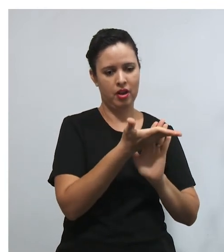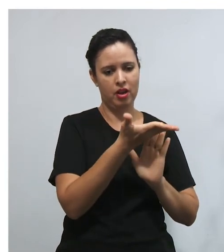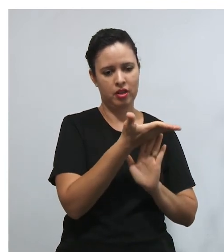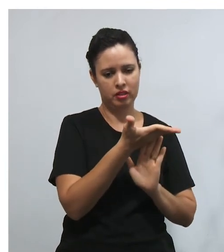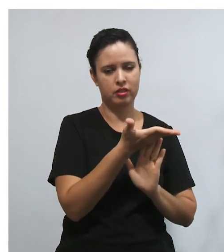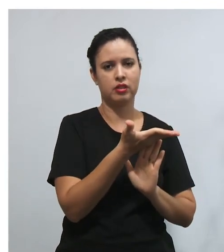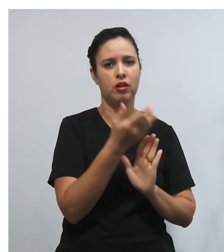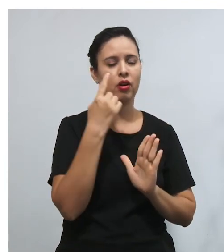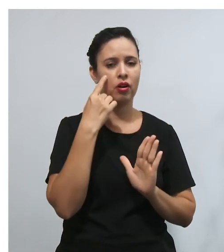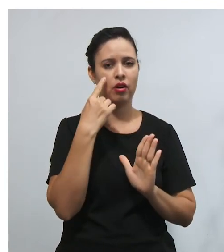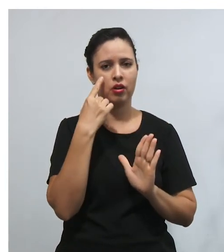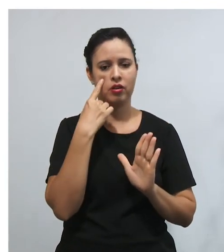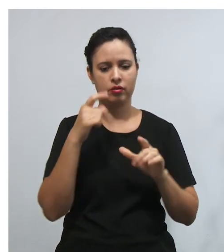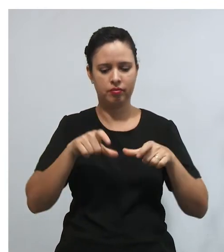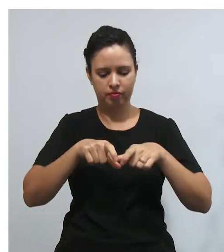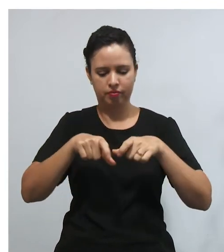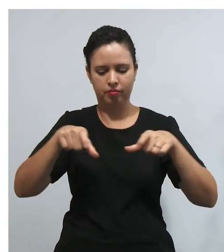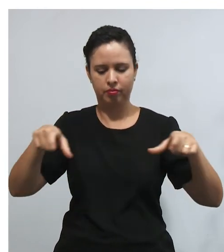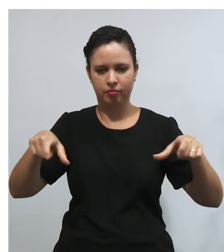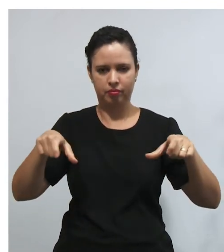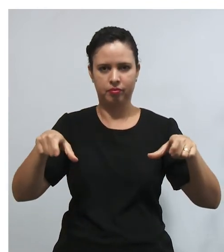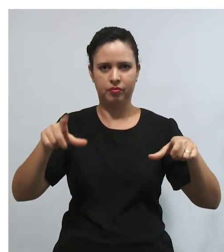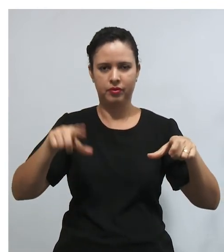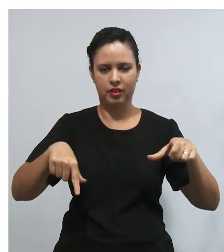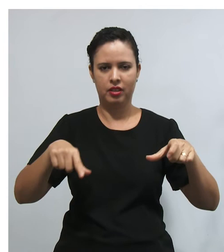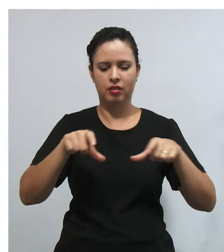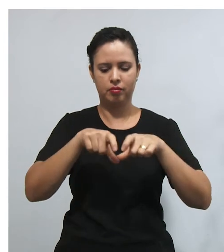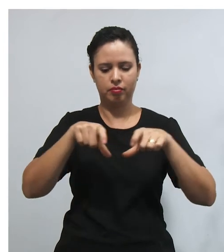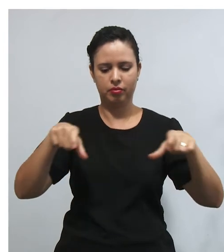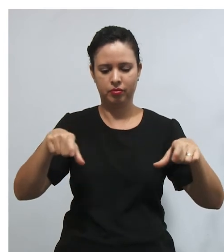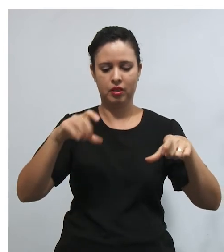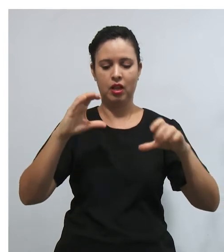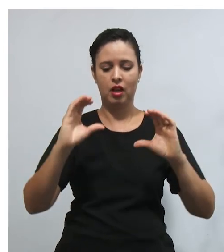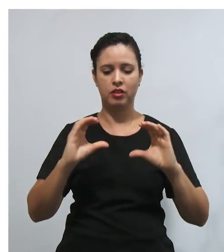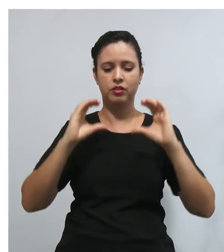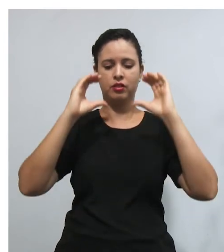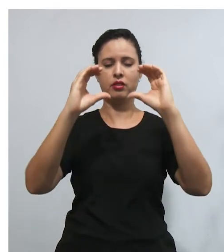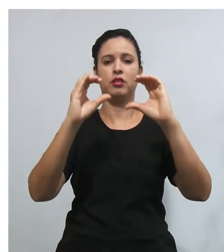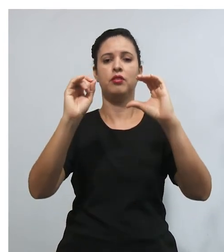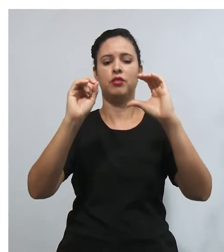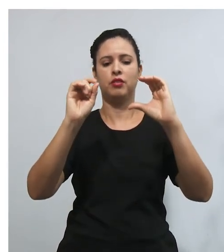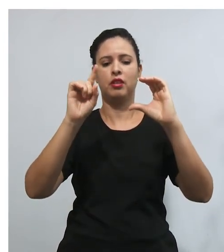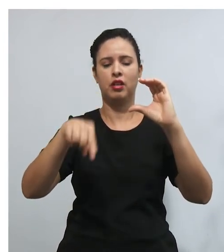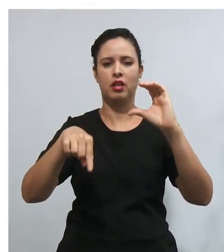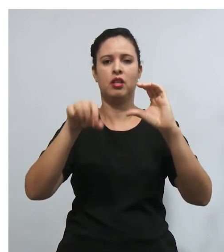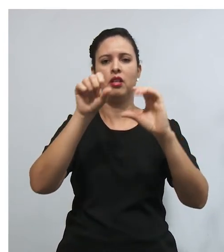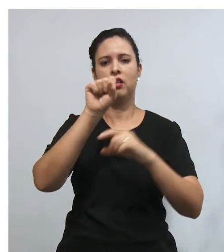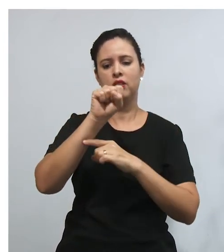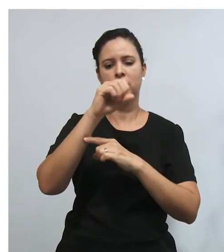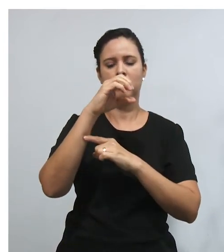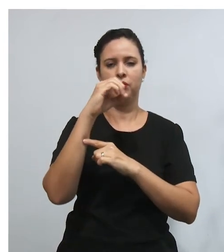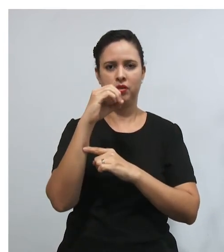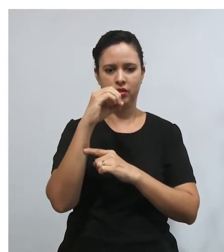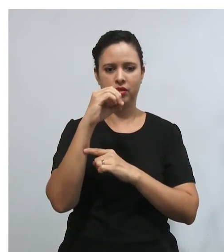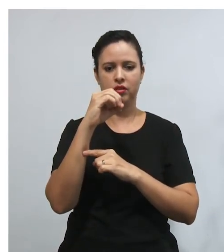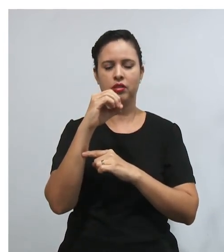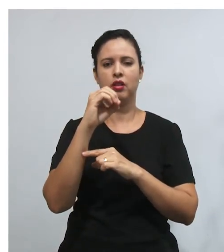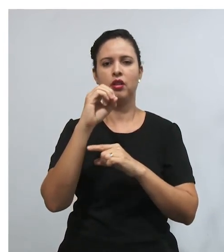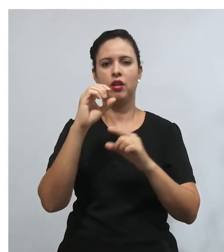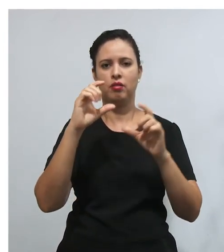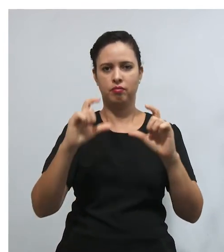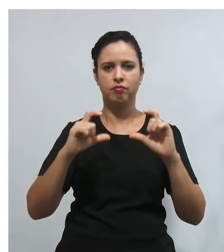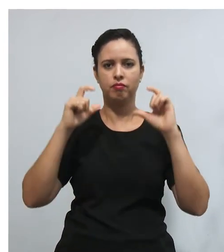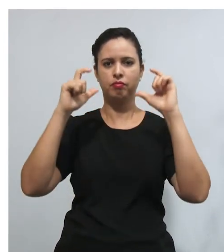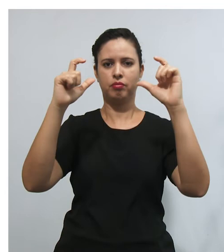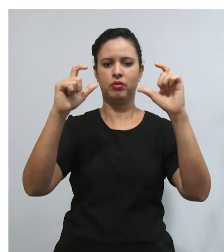de baixo nível, e os aplicativos que nós instalamos no nosso computador. Então, todos os nossos aplicativos, os nossos programas,